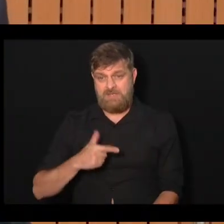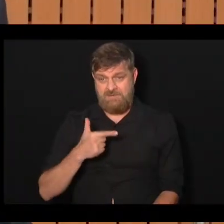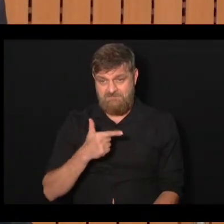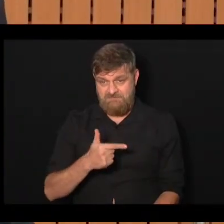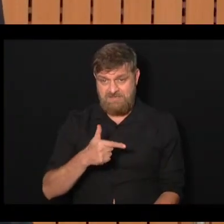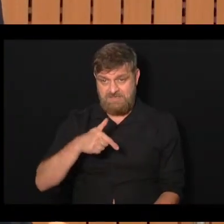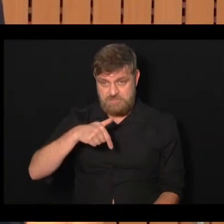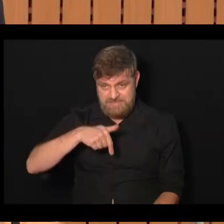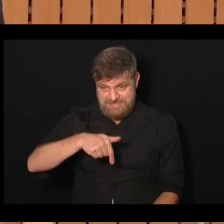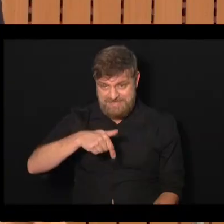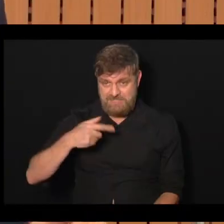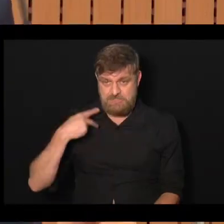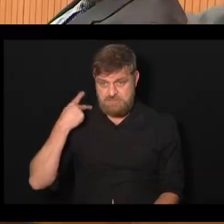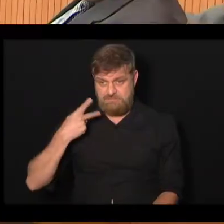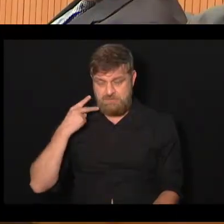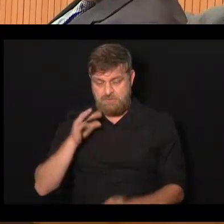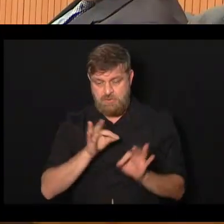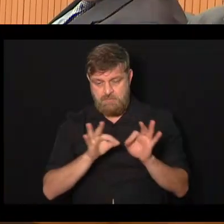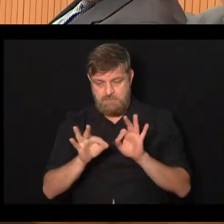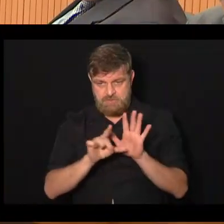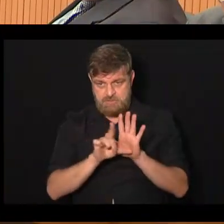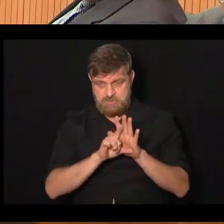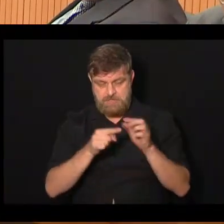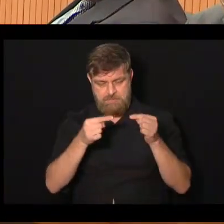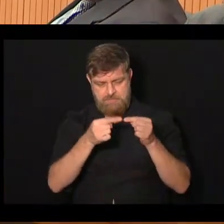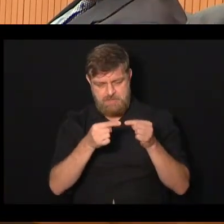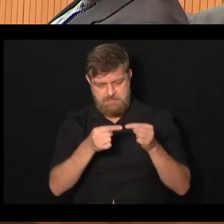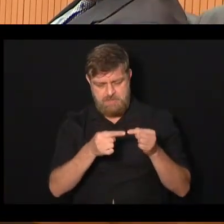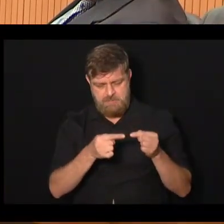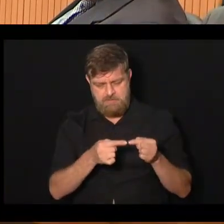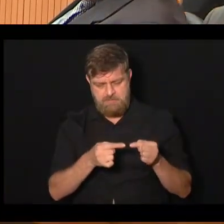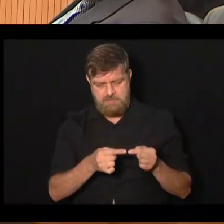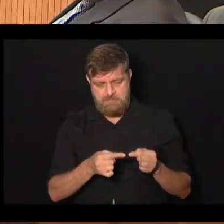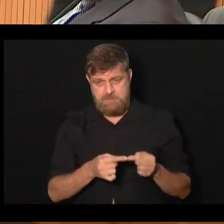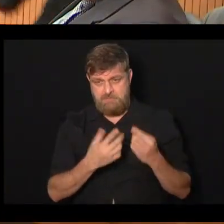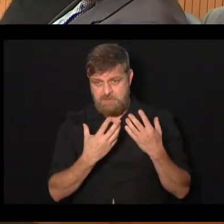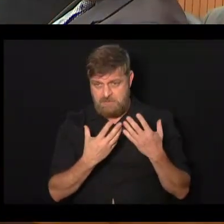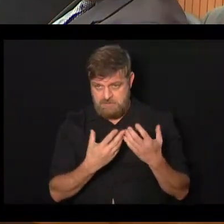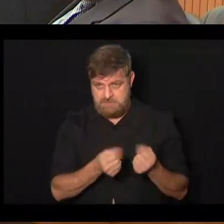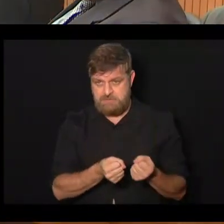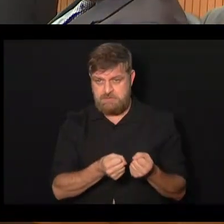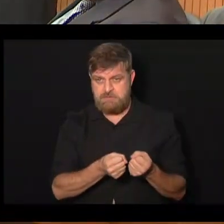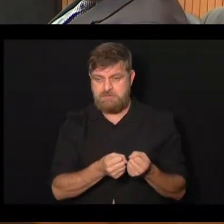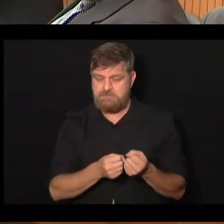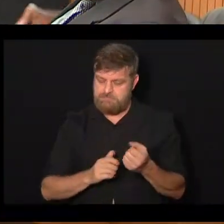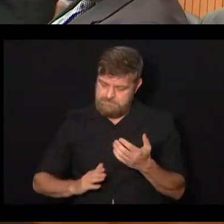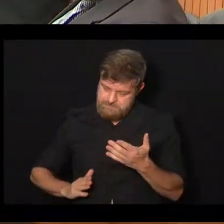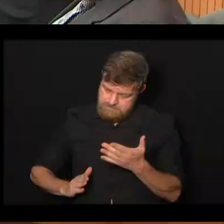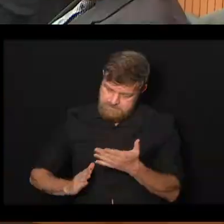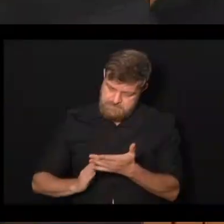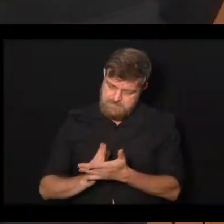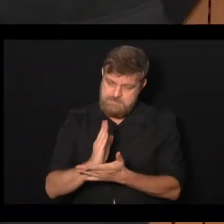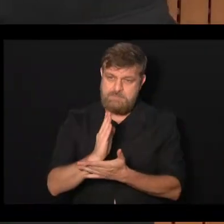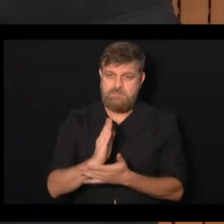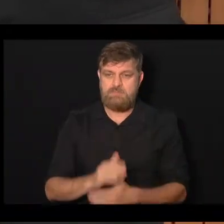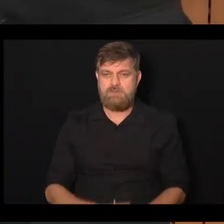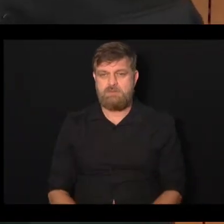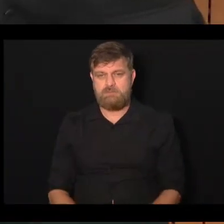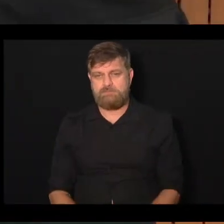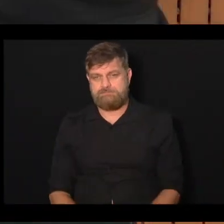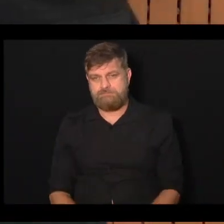ao projeto. Com 27 votos favoráveis ao projeto, o projeto está